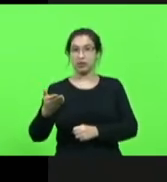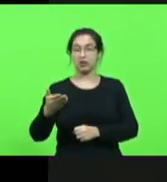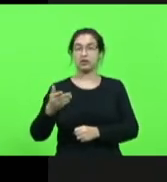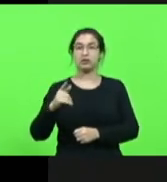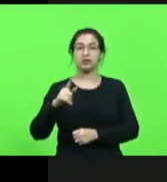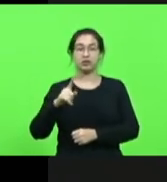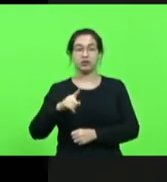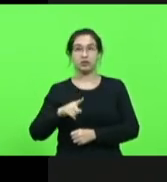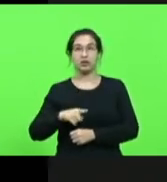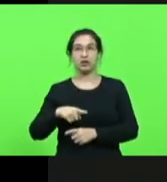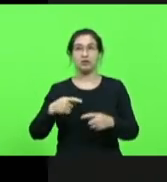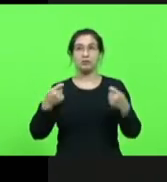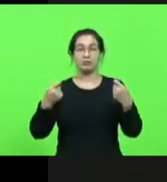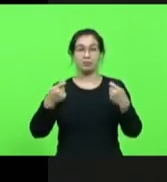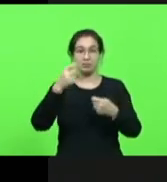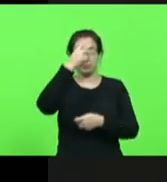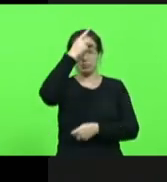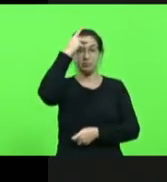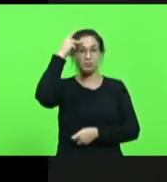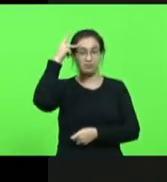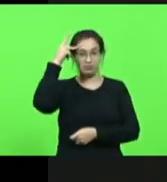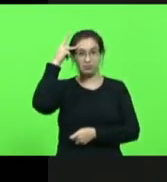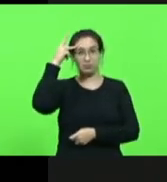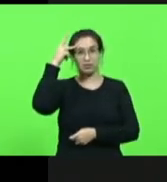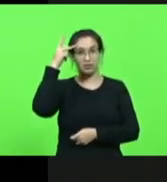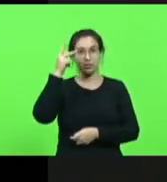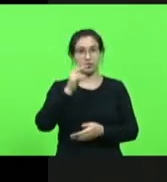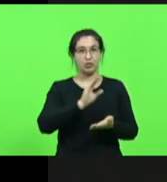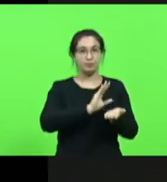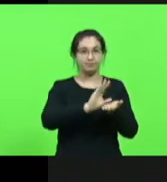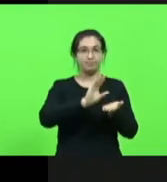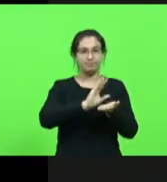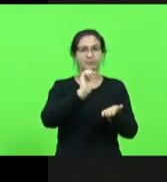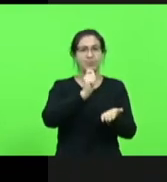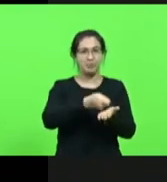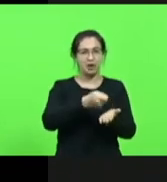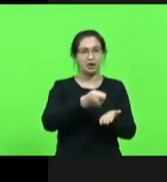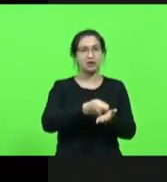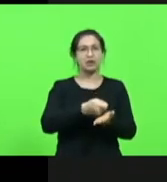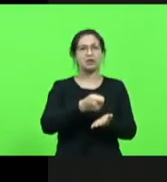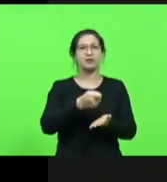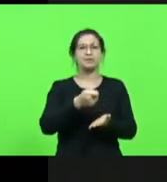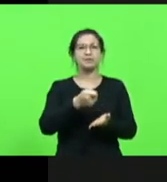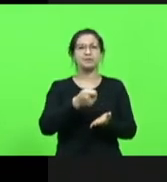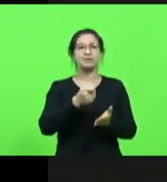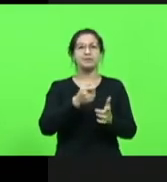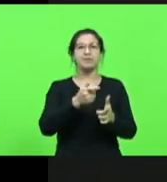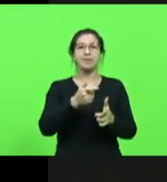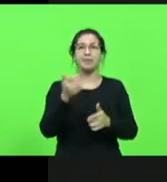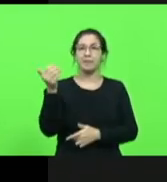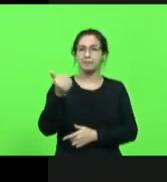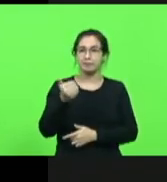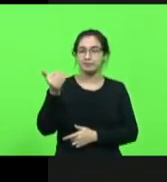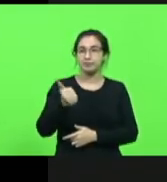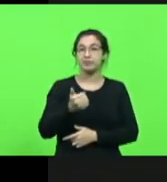correntistas, aqueles que são as pessoas que contribuíram para fazer a sua aposentadoria, também possam